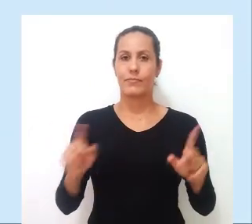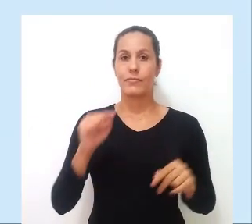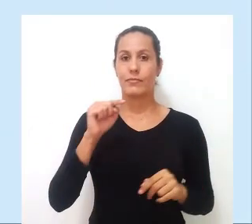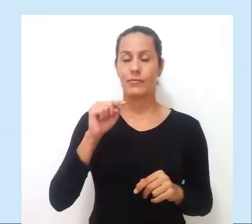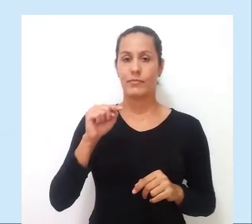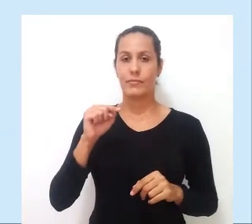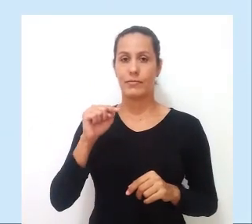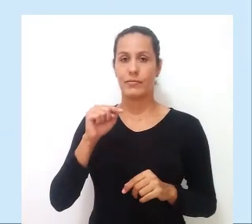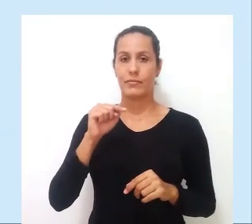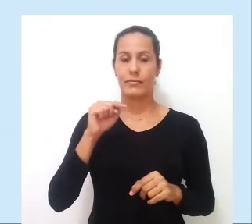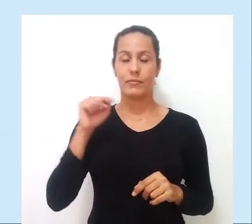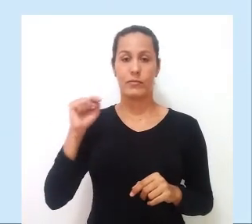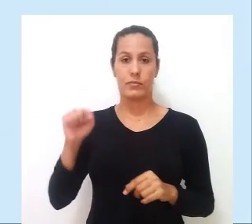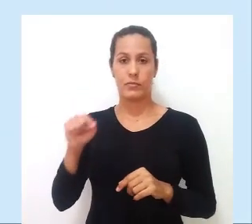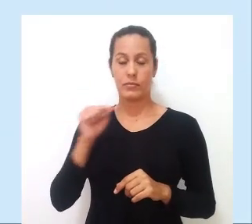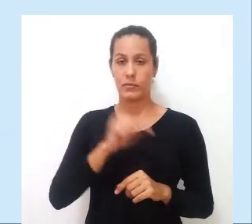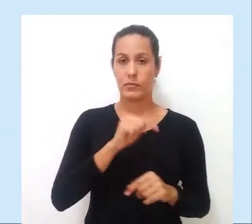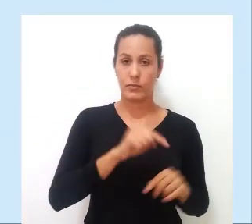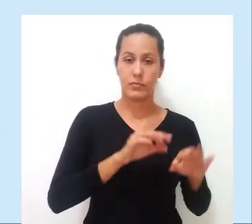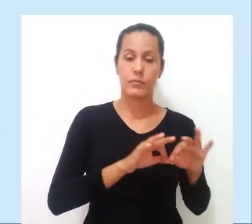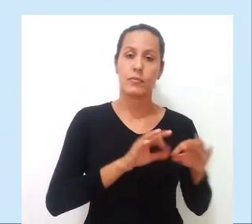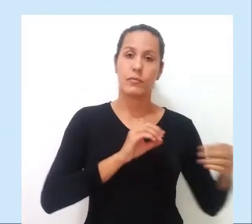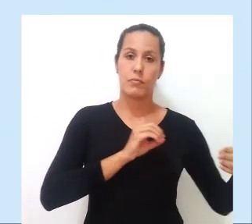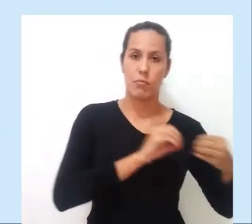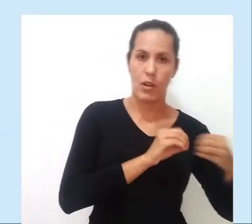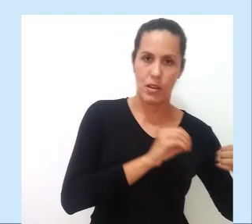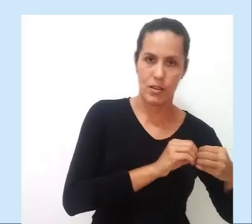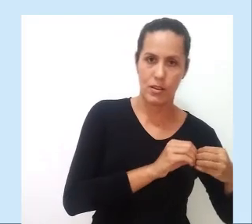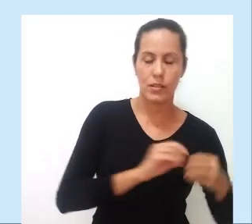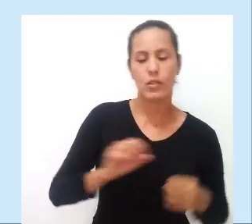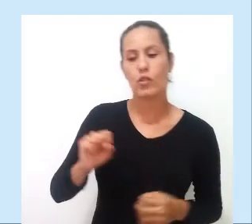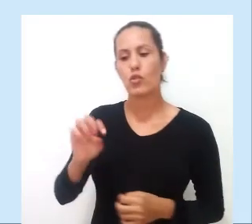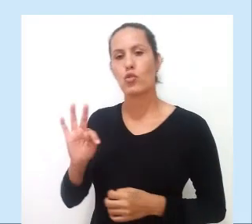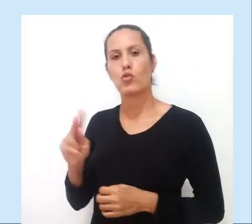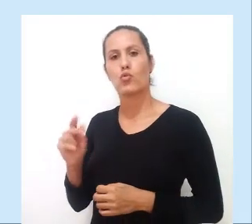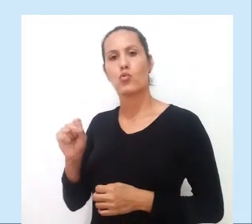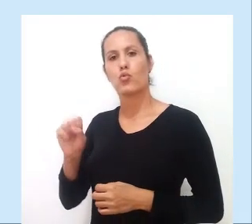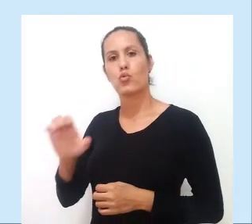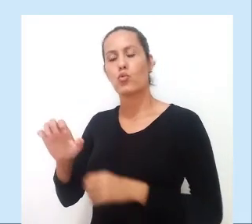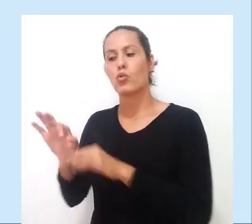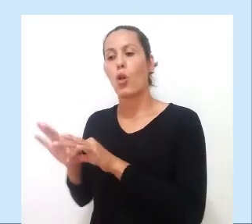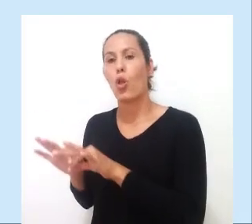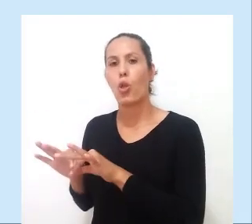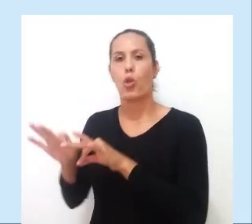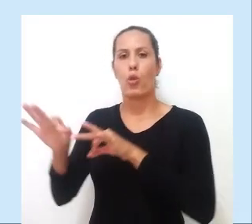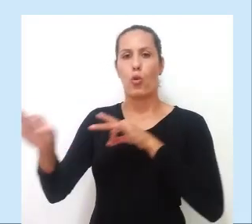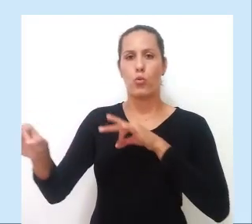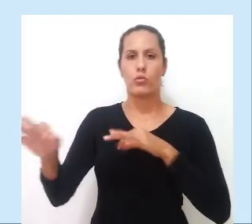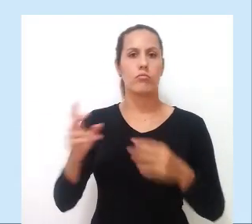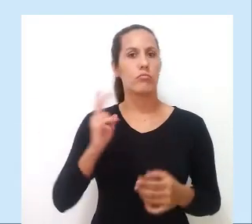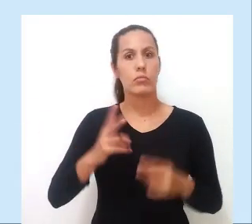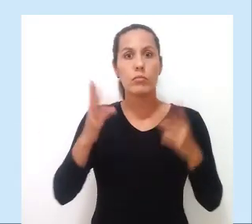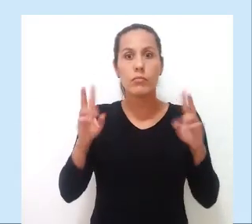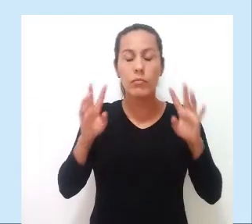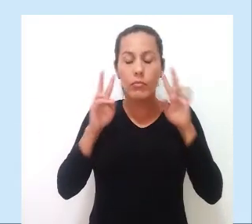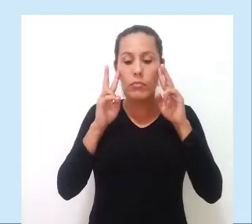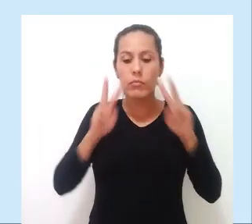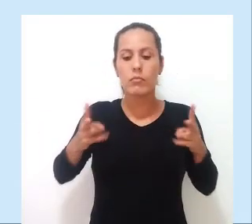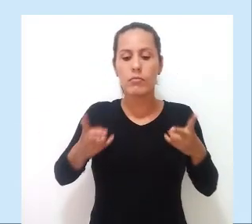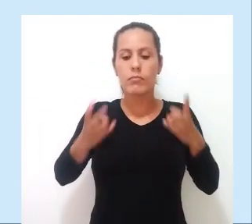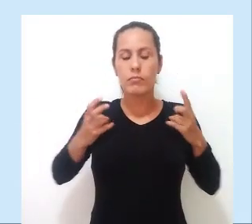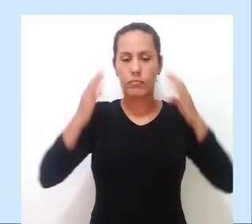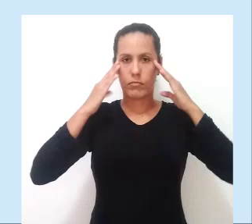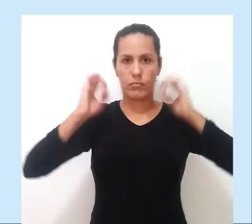these, plural, quando eu estou perto, enquanto those, plural, quando eu estou longe.